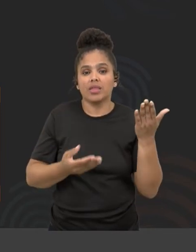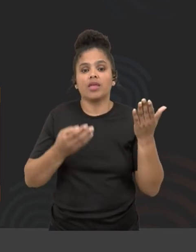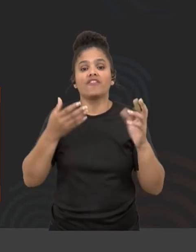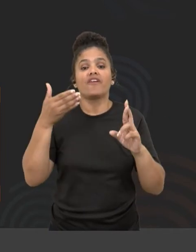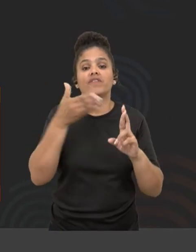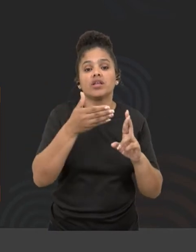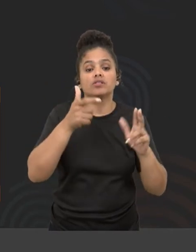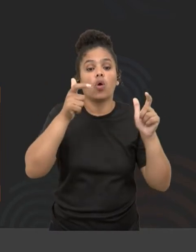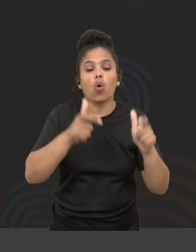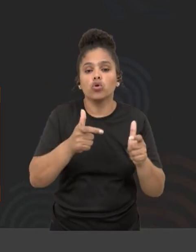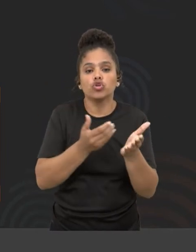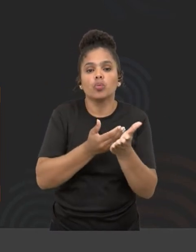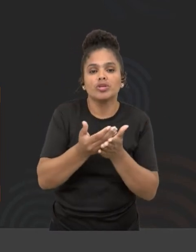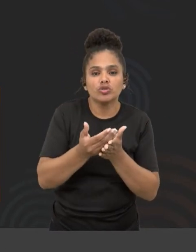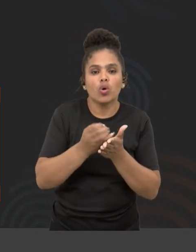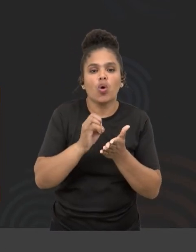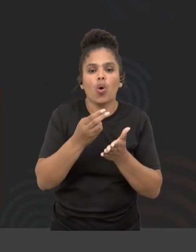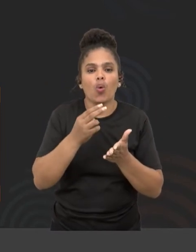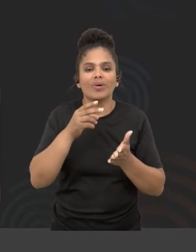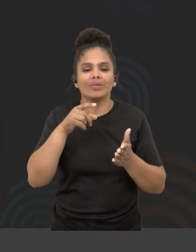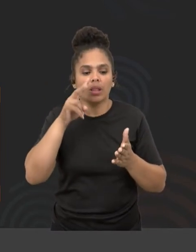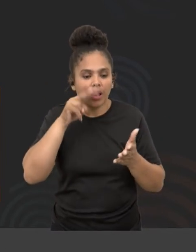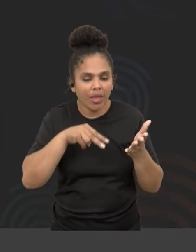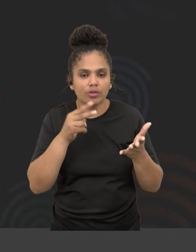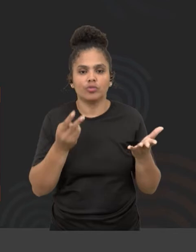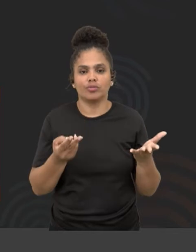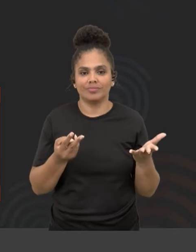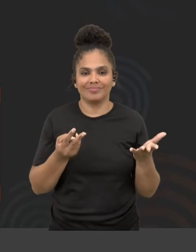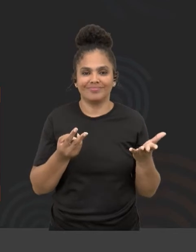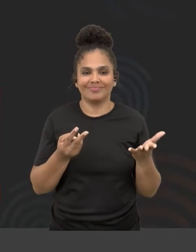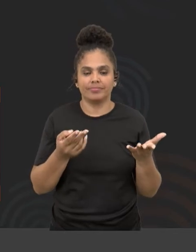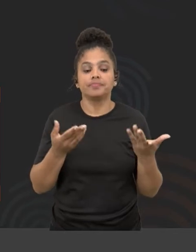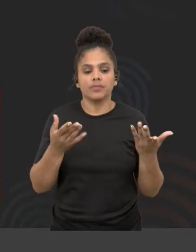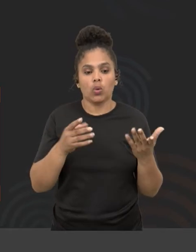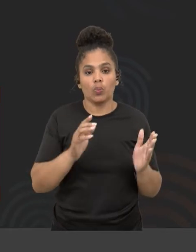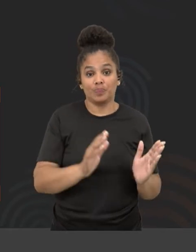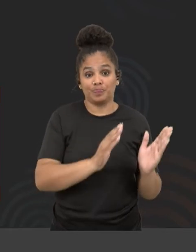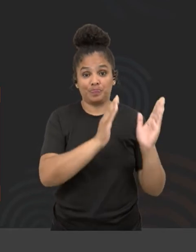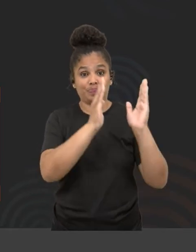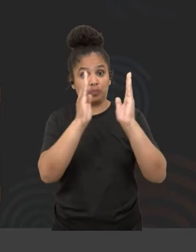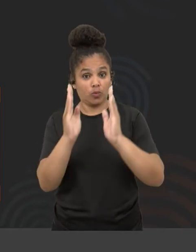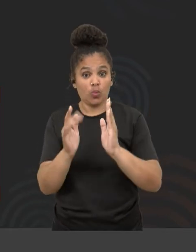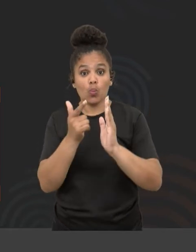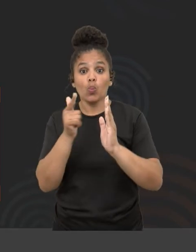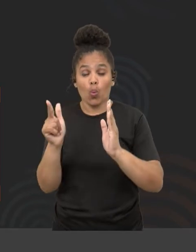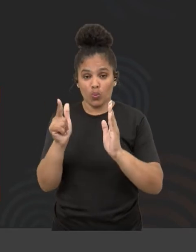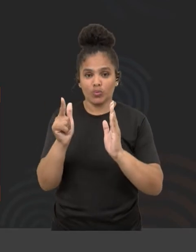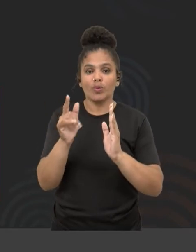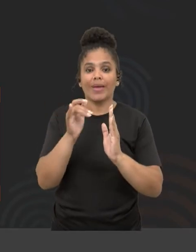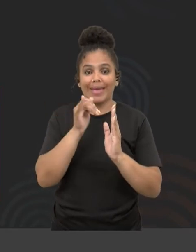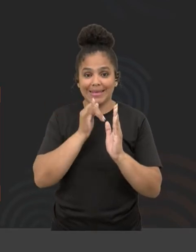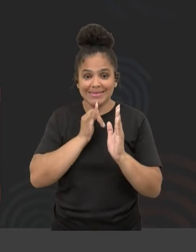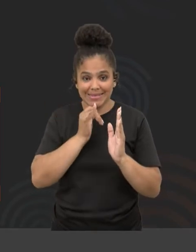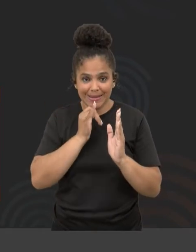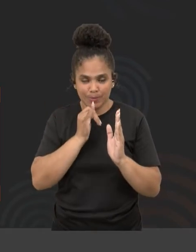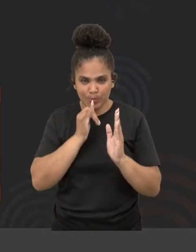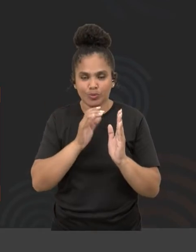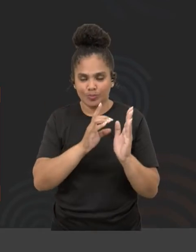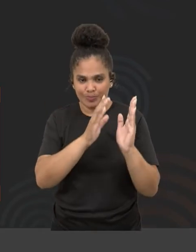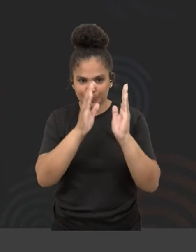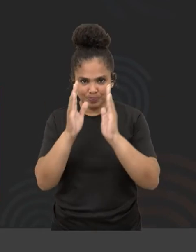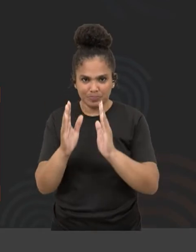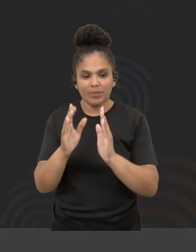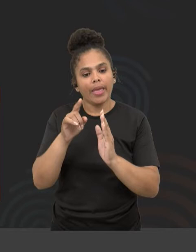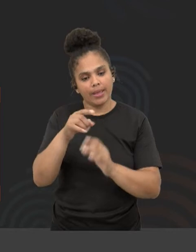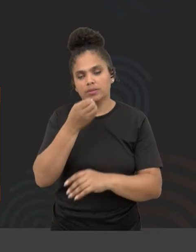lendo. Aqui no exemplo do lado direito, que é um